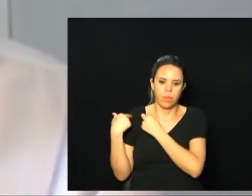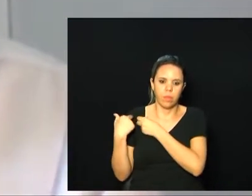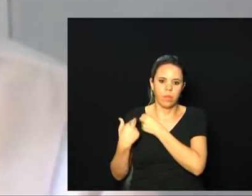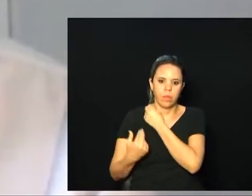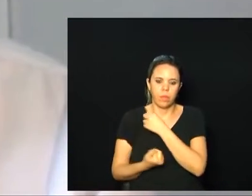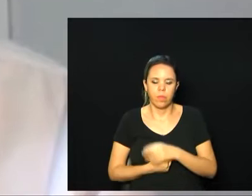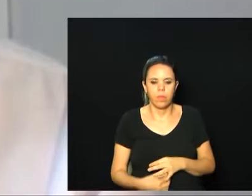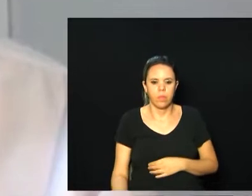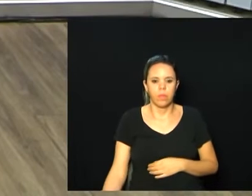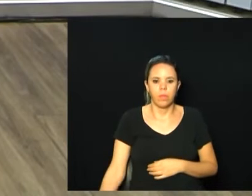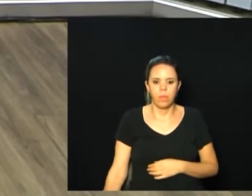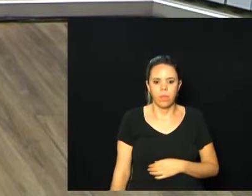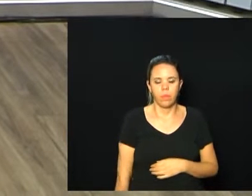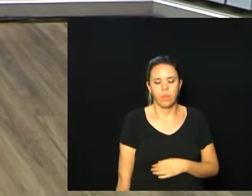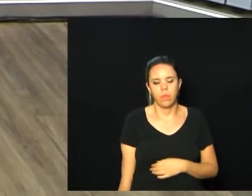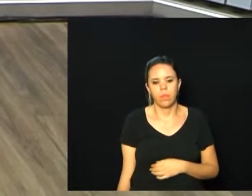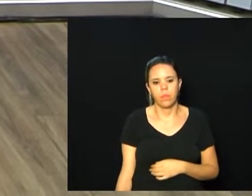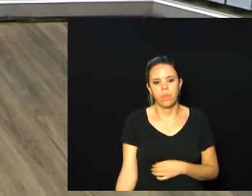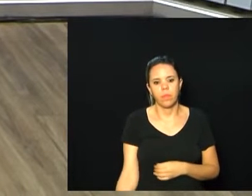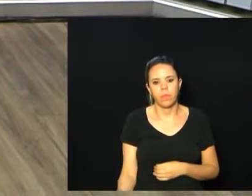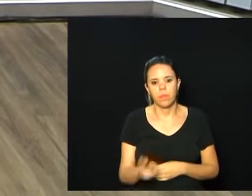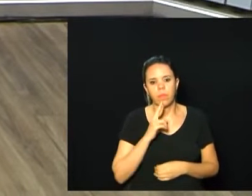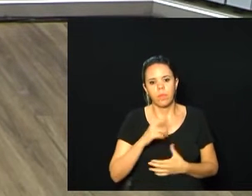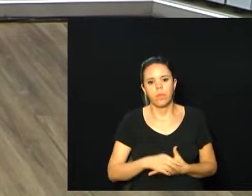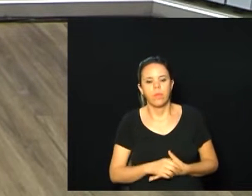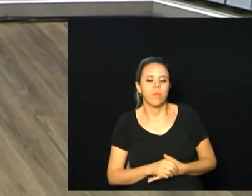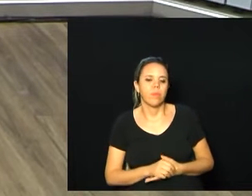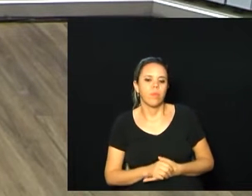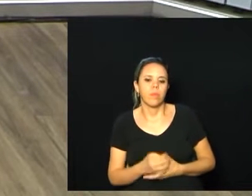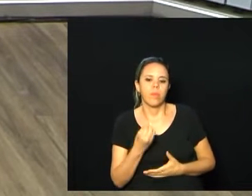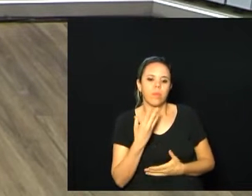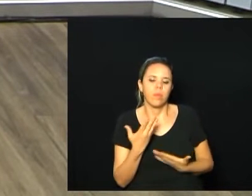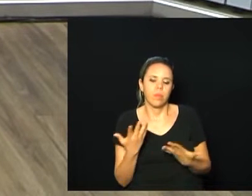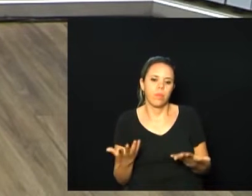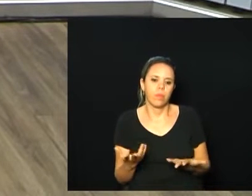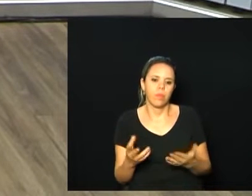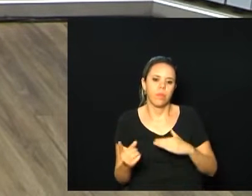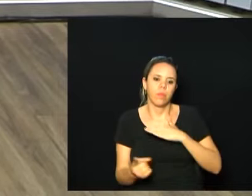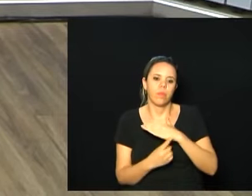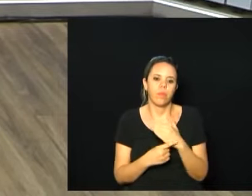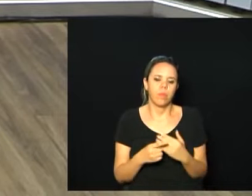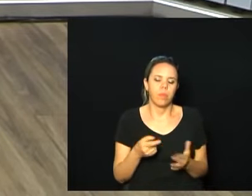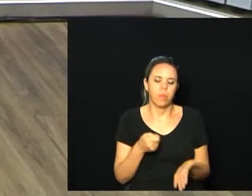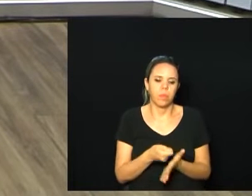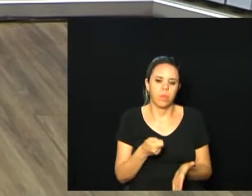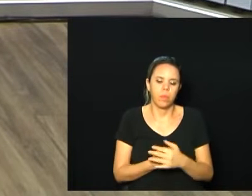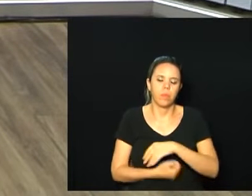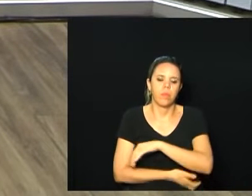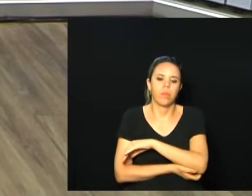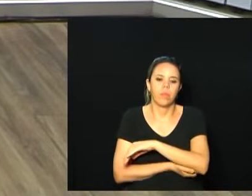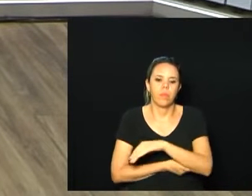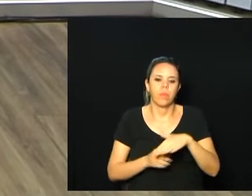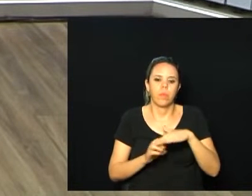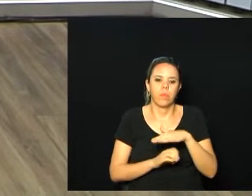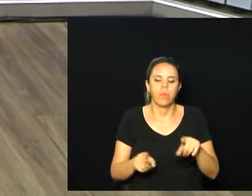dividida. E, Carlos, pegando um gancho aí na sua resposta, isso é um bom sinal? O cliente mais exigente e o